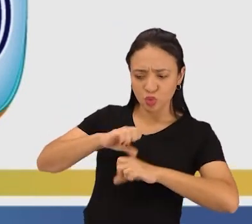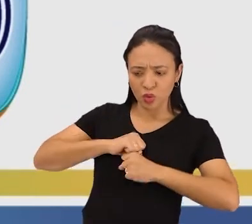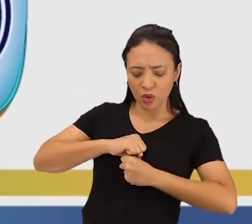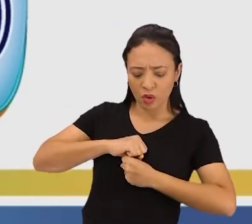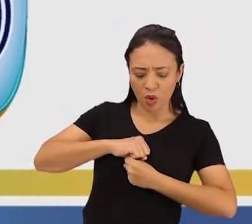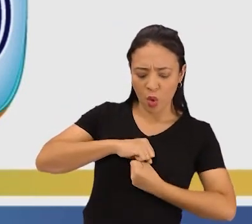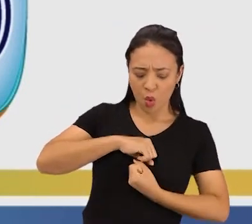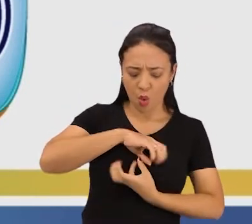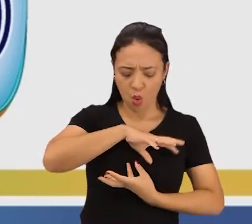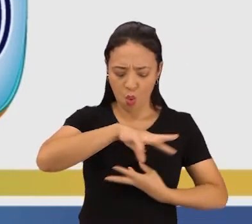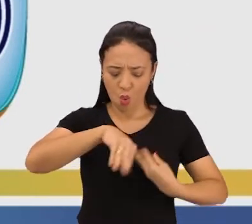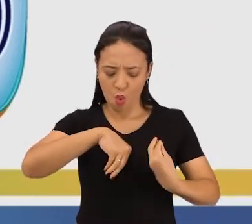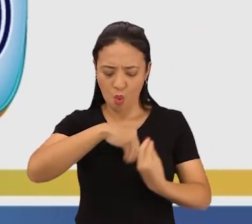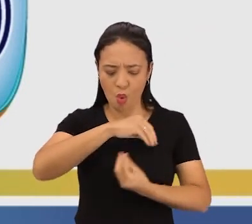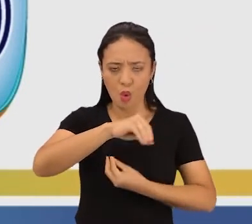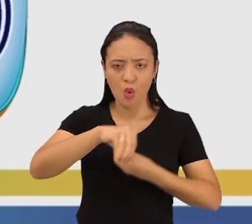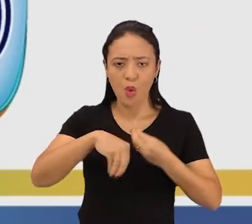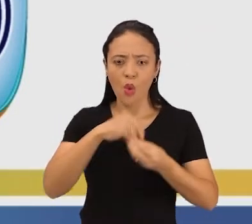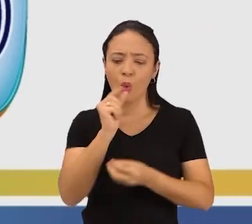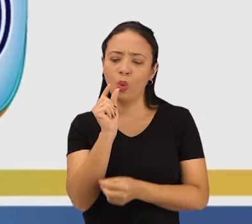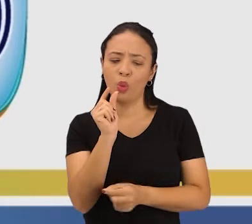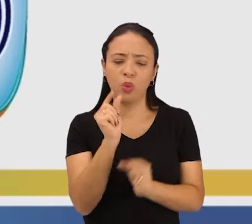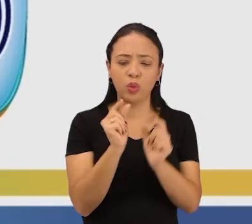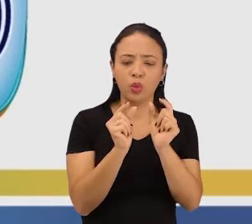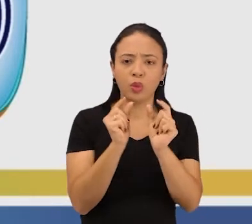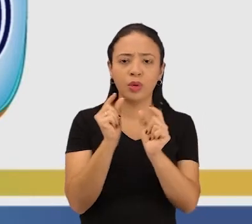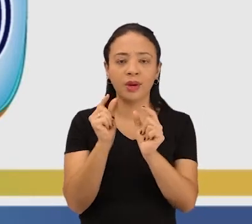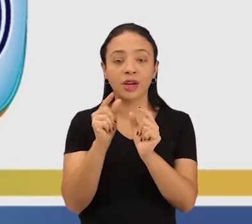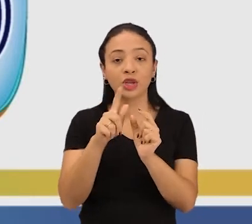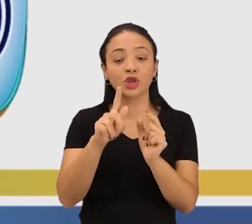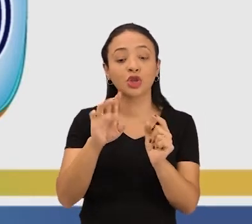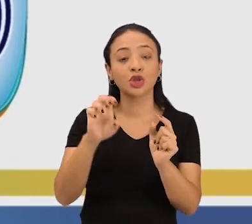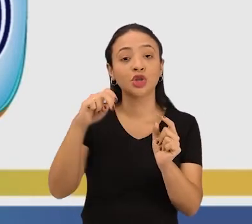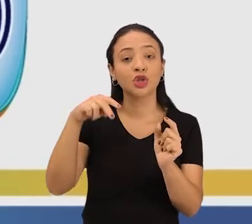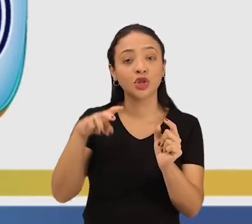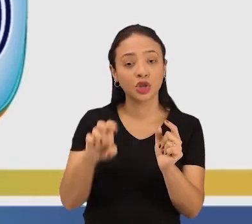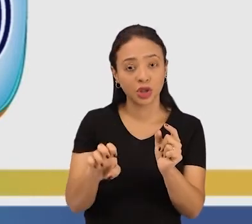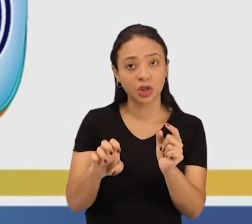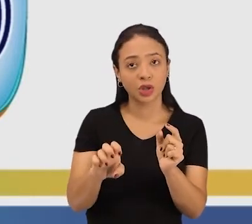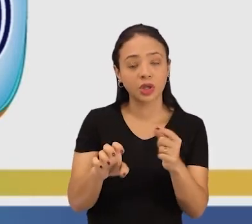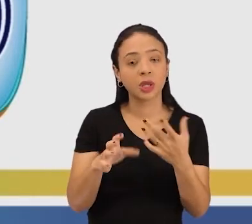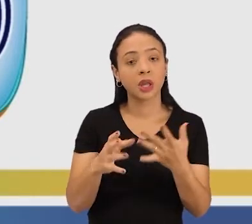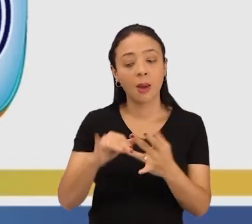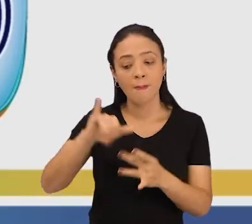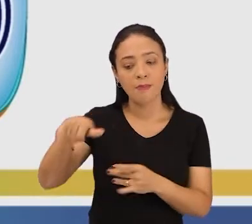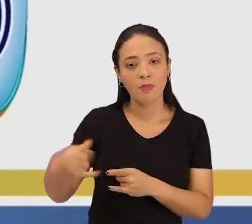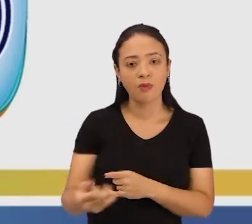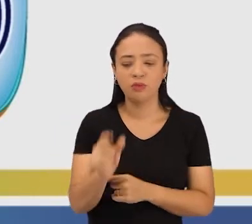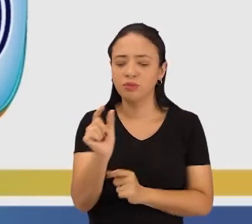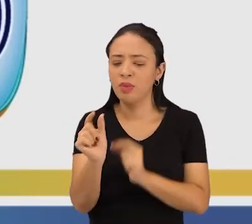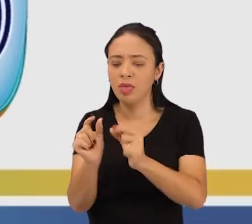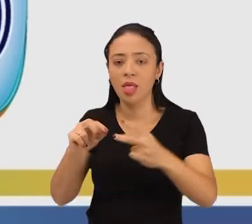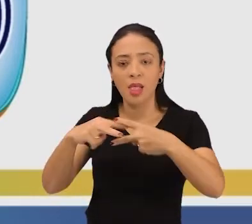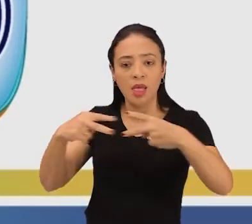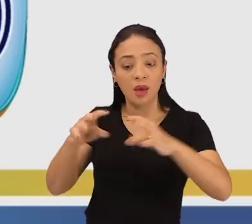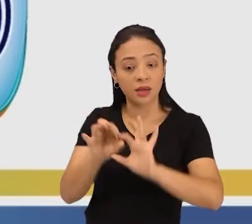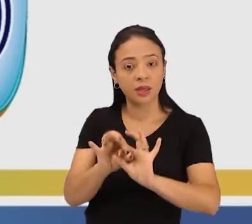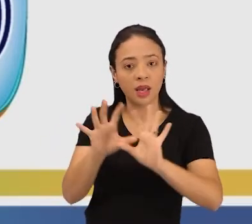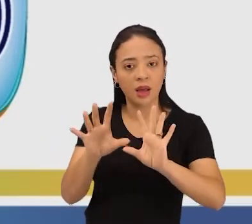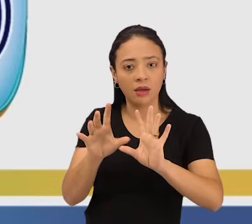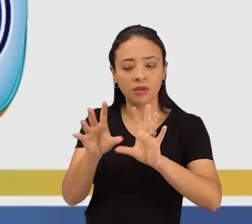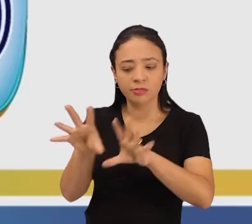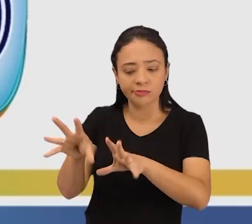cada transformação uma pequena quantidade de genes. Então ela se aproveita desses pedaços de DNA livre e